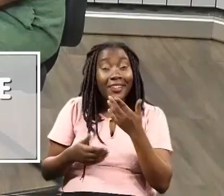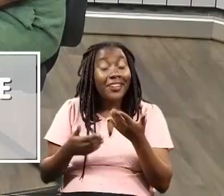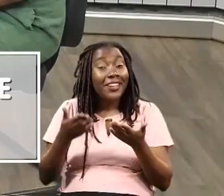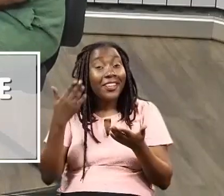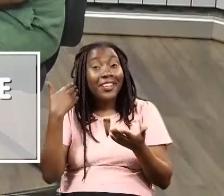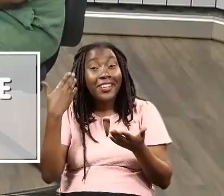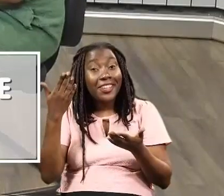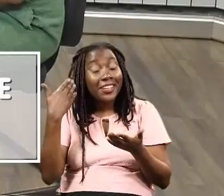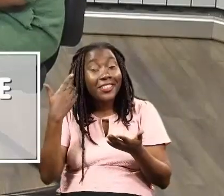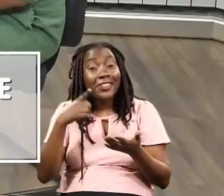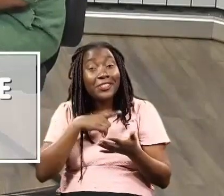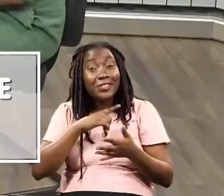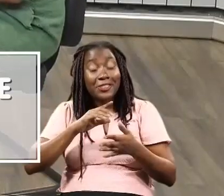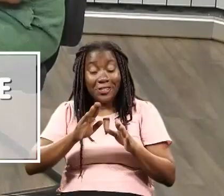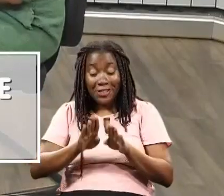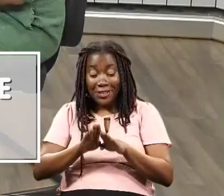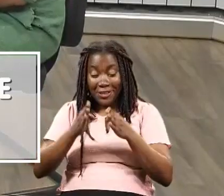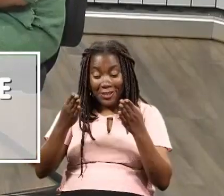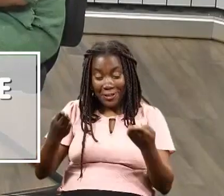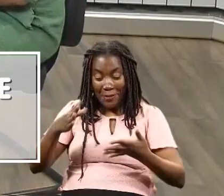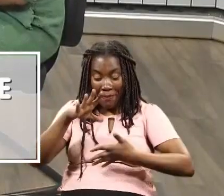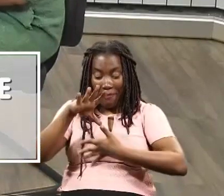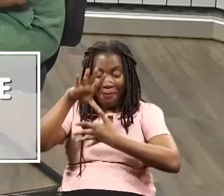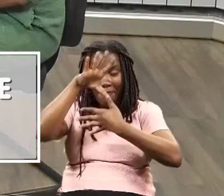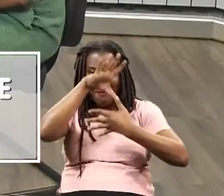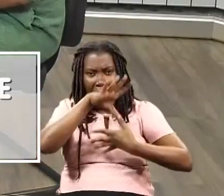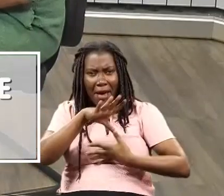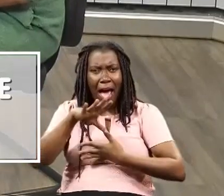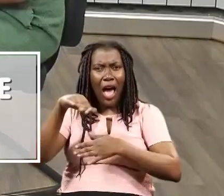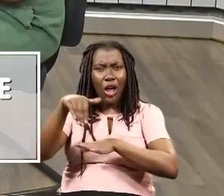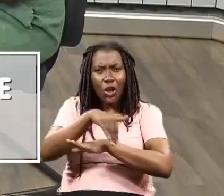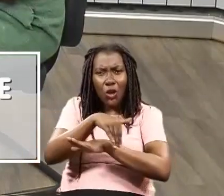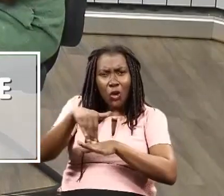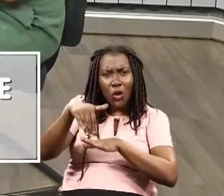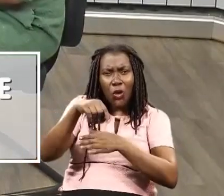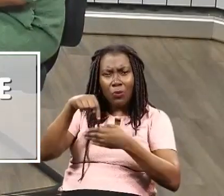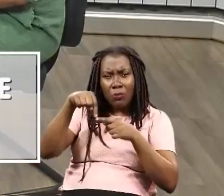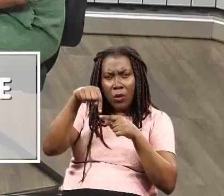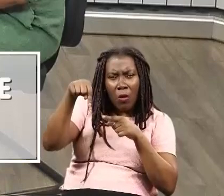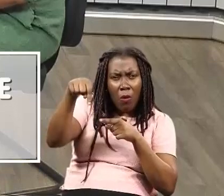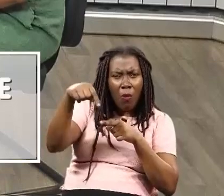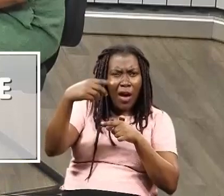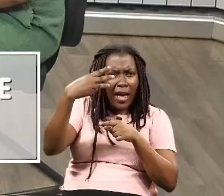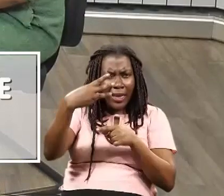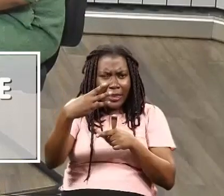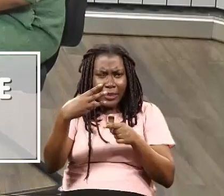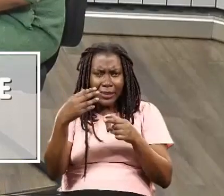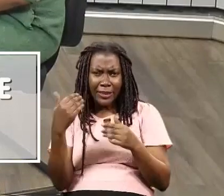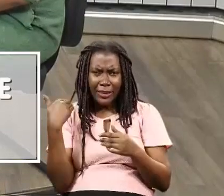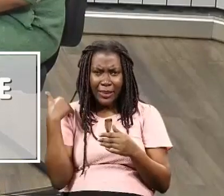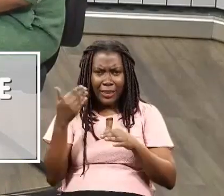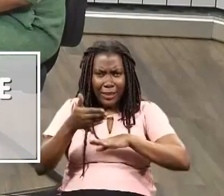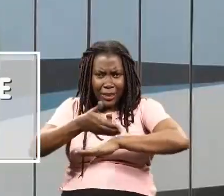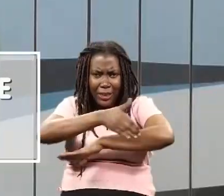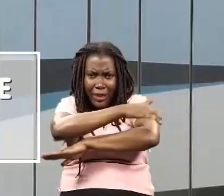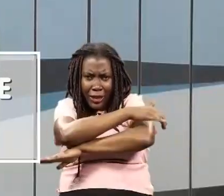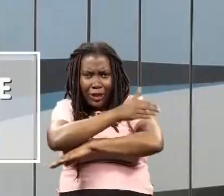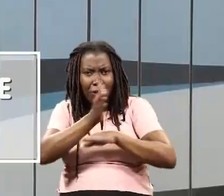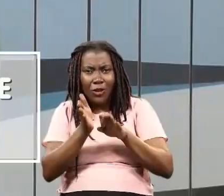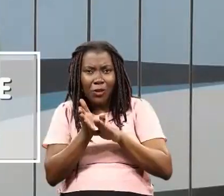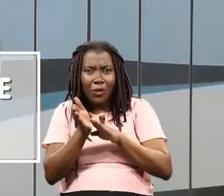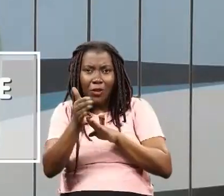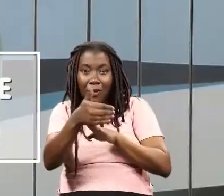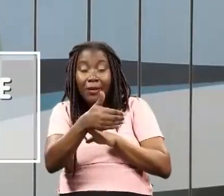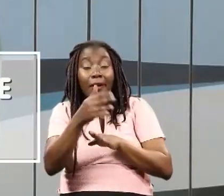gente se virava, nome de rua, vira, 3 quarteirões, vira para a direita, vira para a esquerda. Hoje não, põe